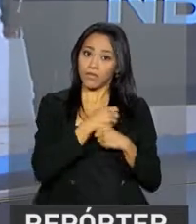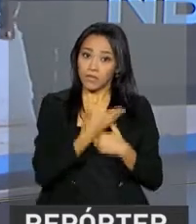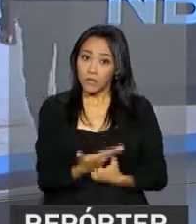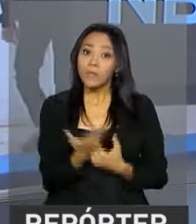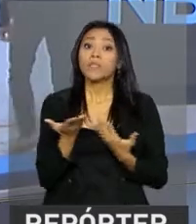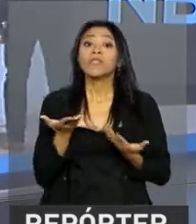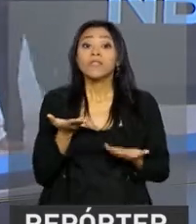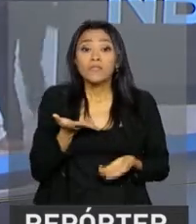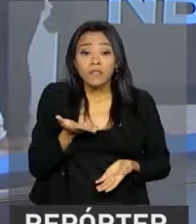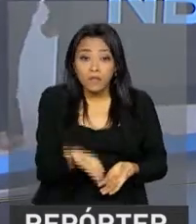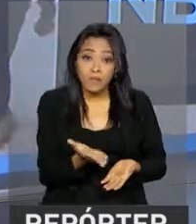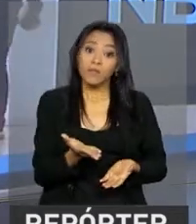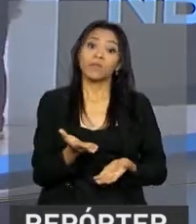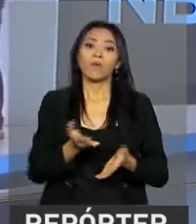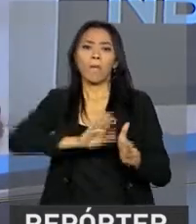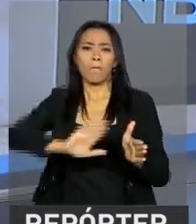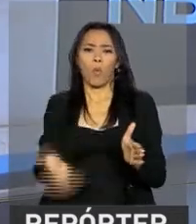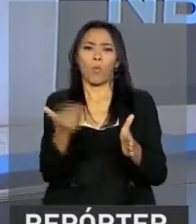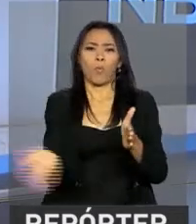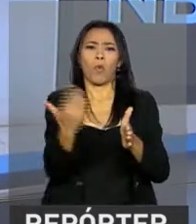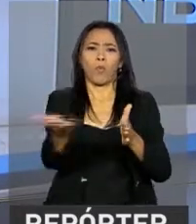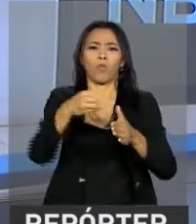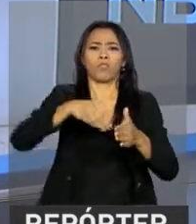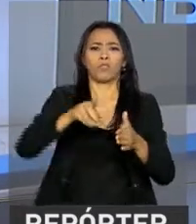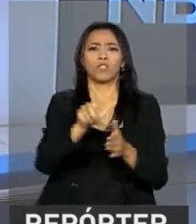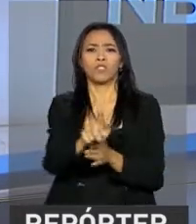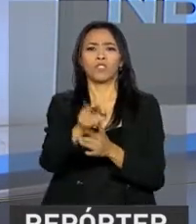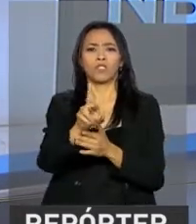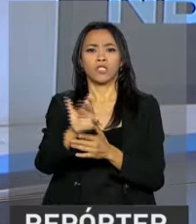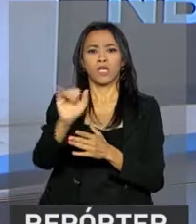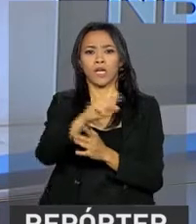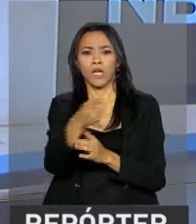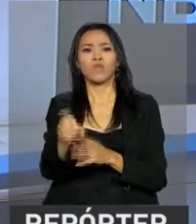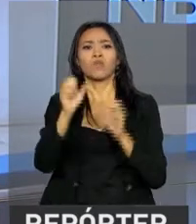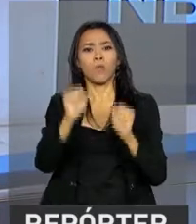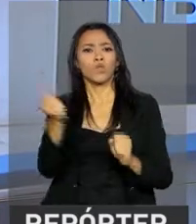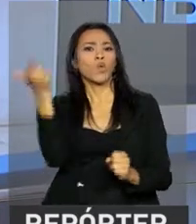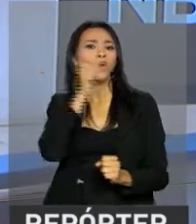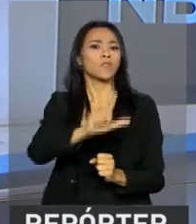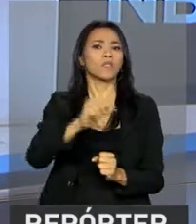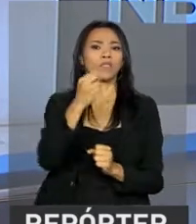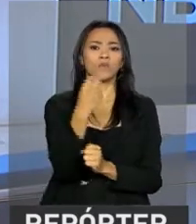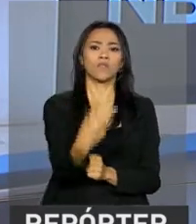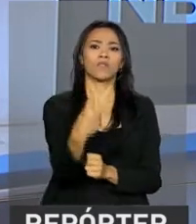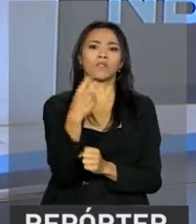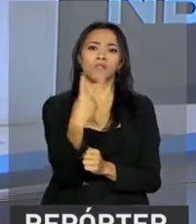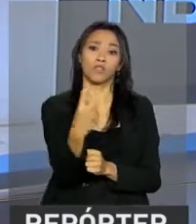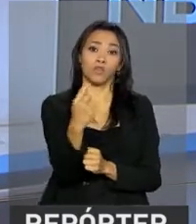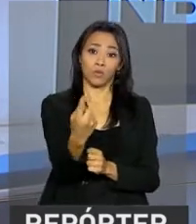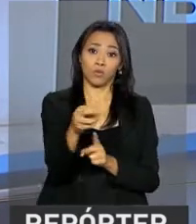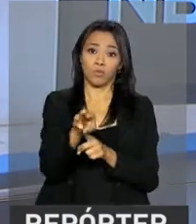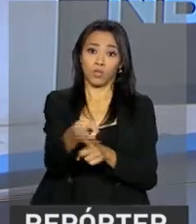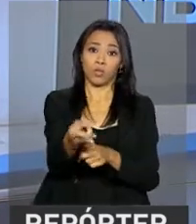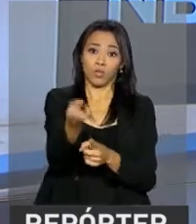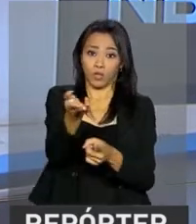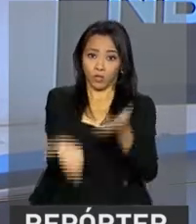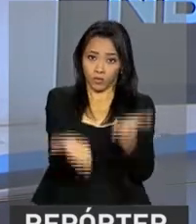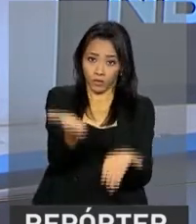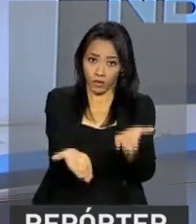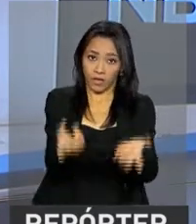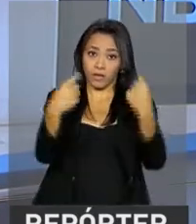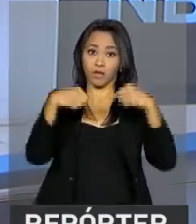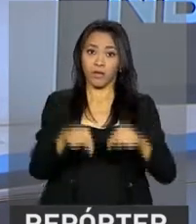isso a produção recorde de grãos pode alcançar os 221 milhões de toneladas segundo o ibge é